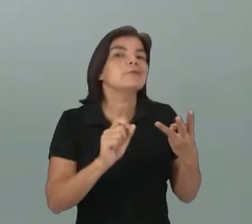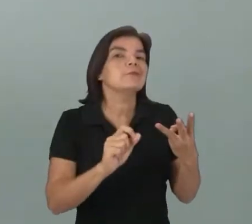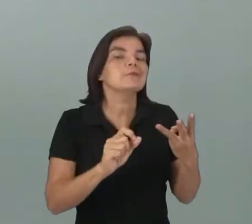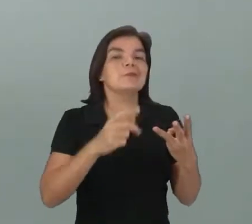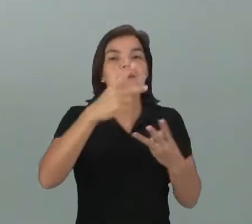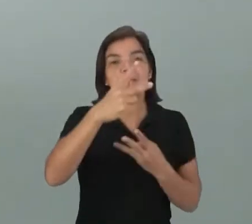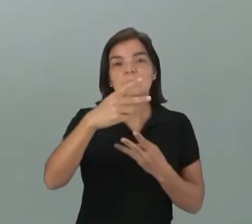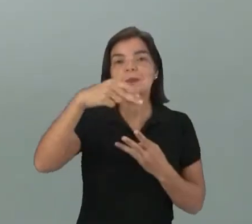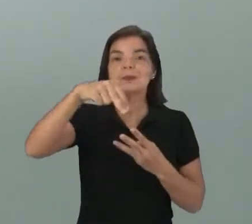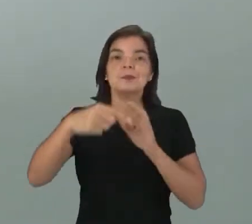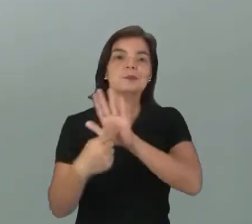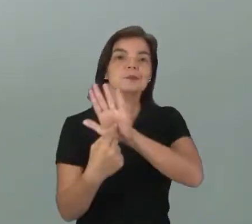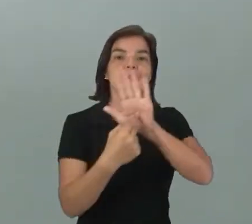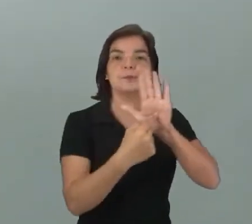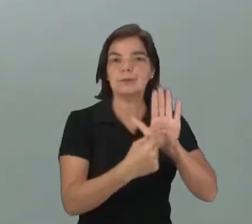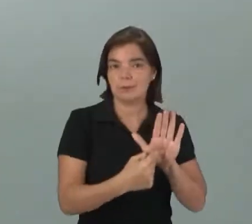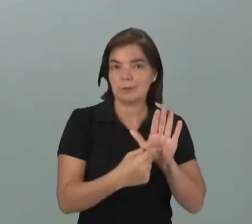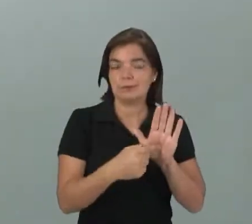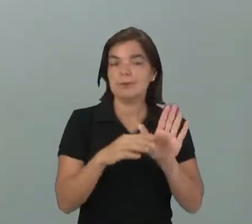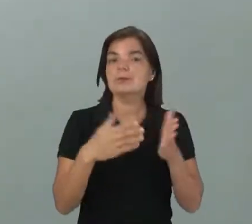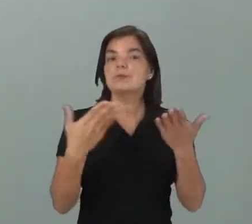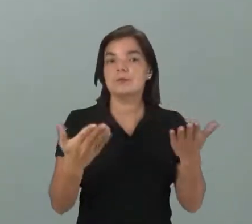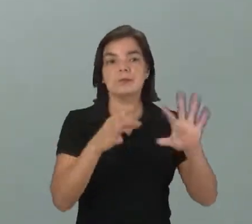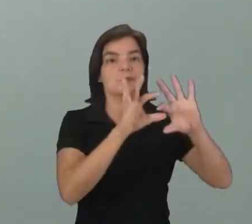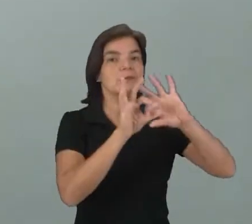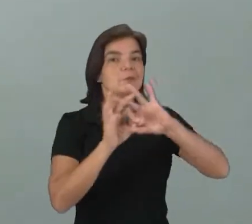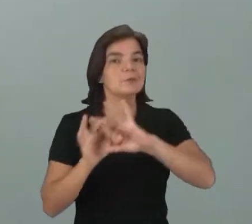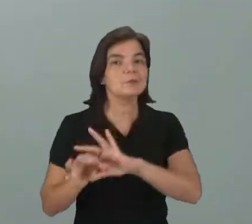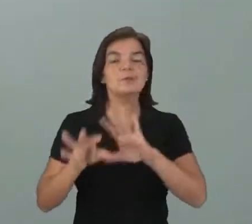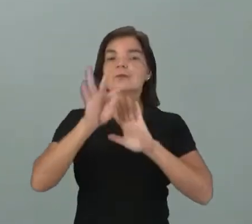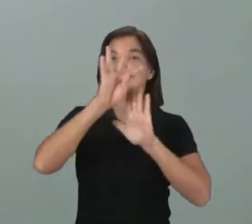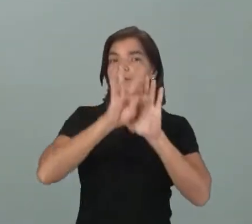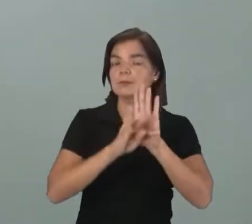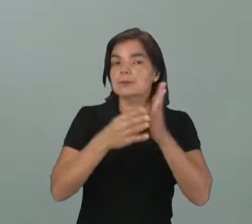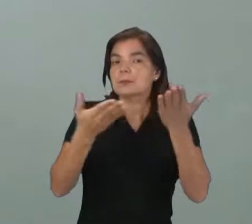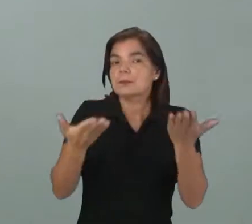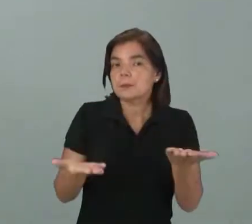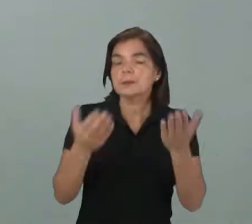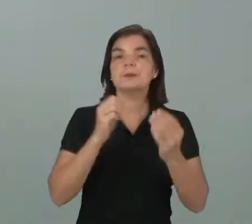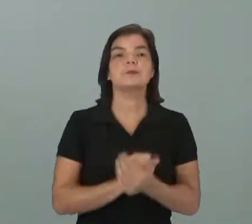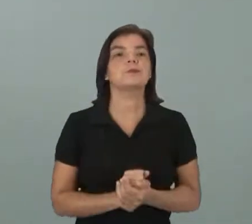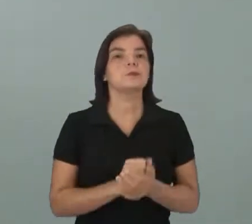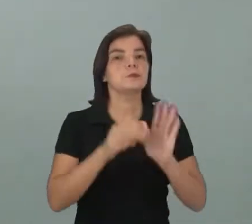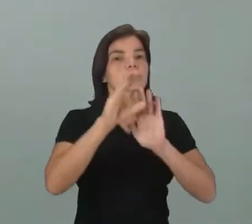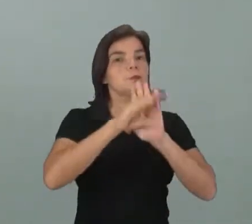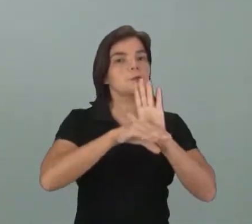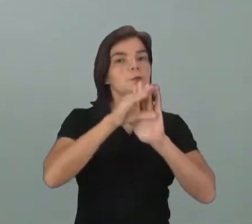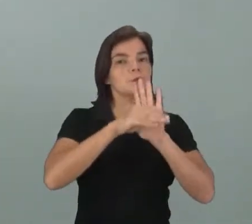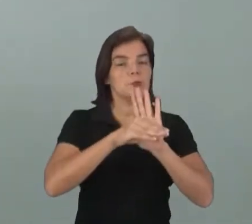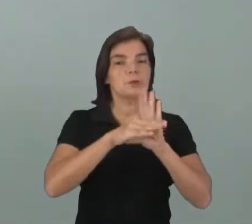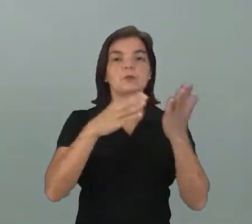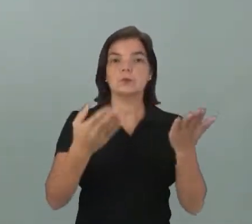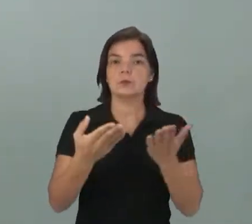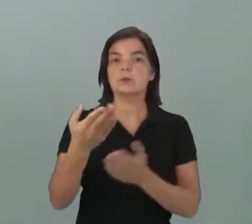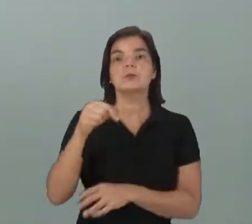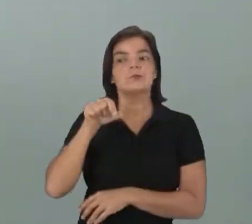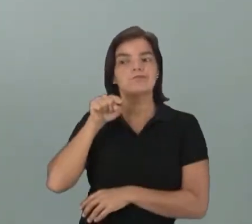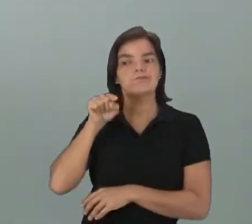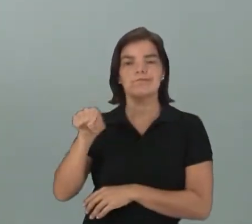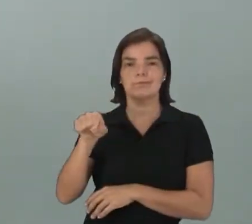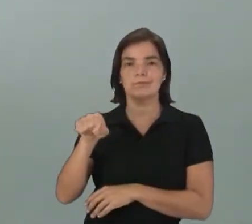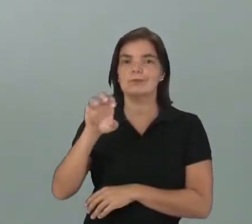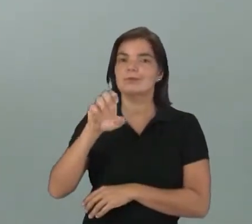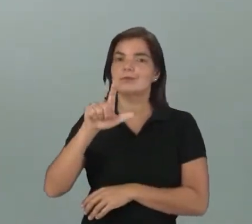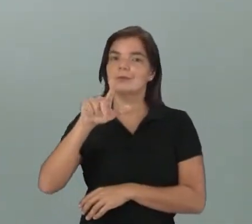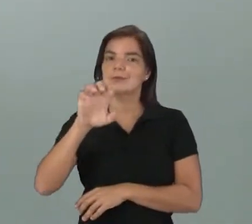respeito dos pronomes demonstrativos e a coesão textual. Por isso, este conteúdo diz respeito ao ele.